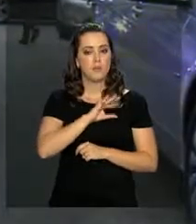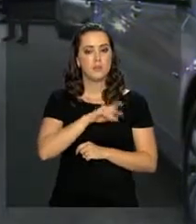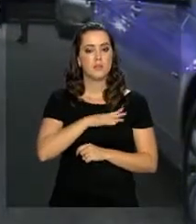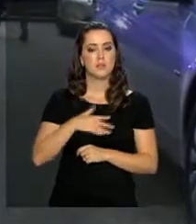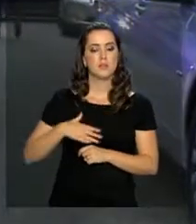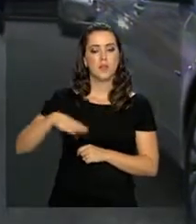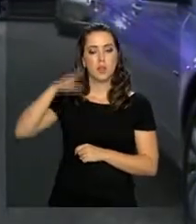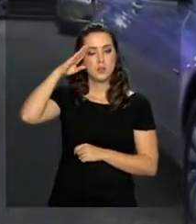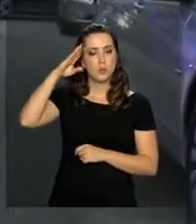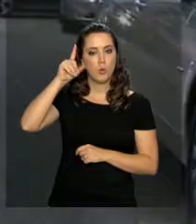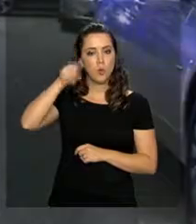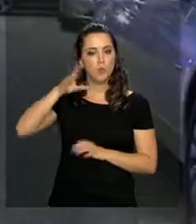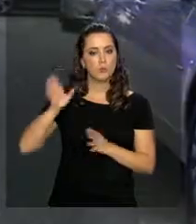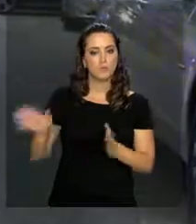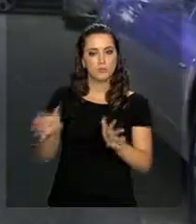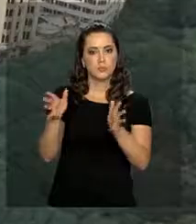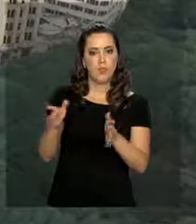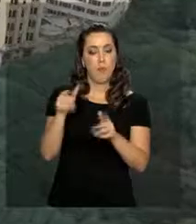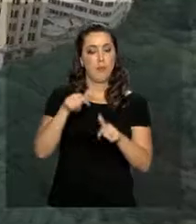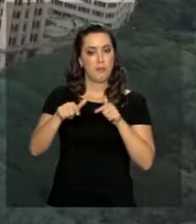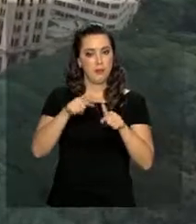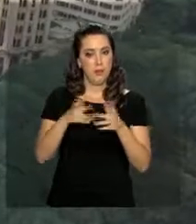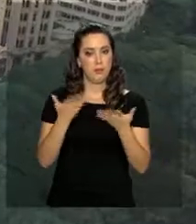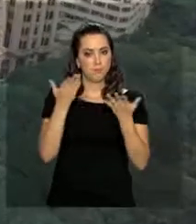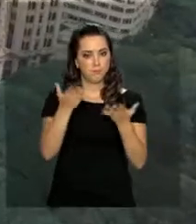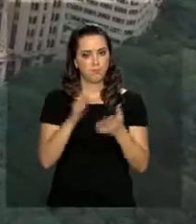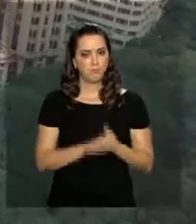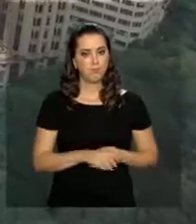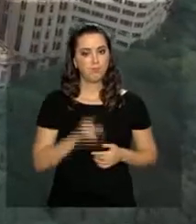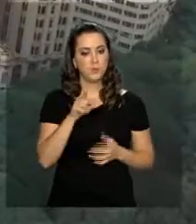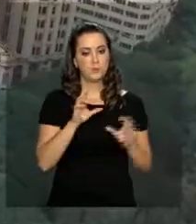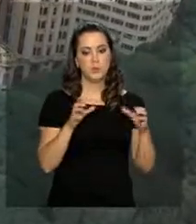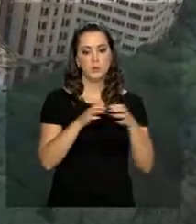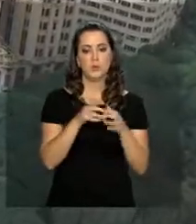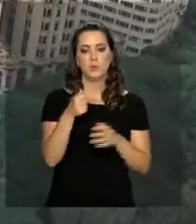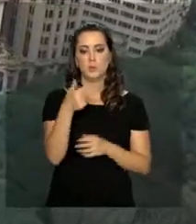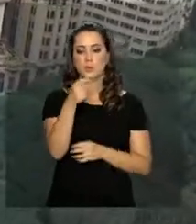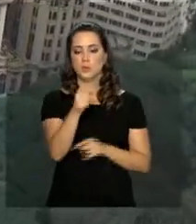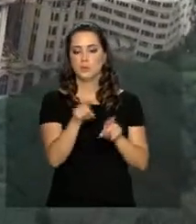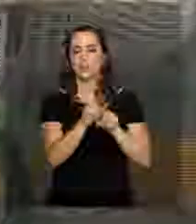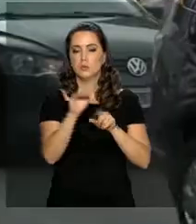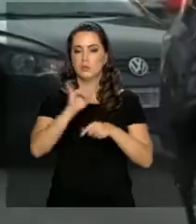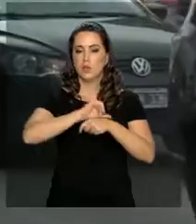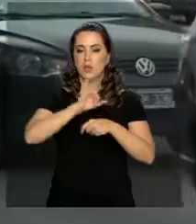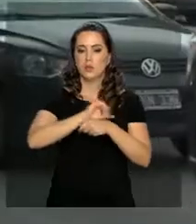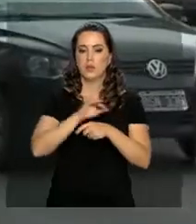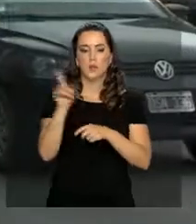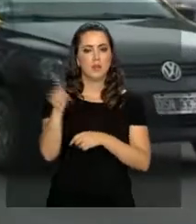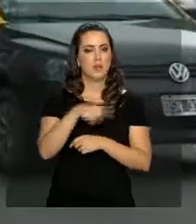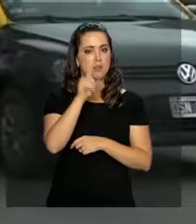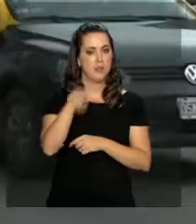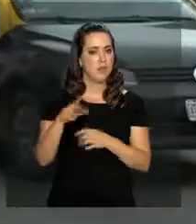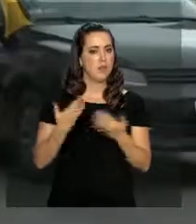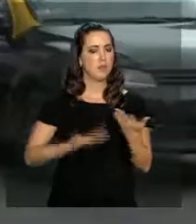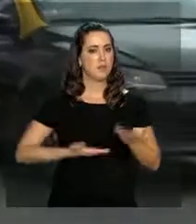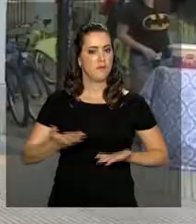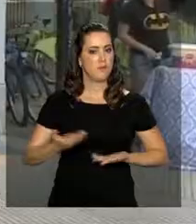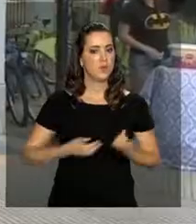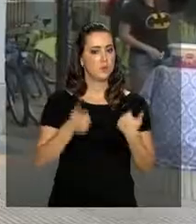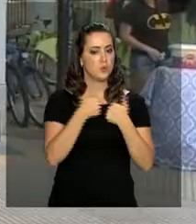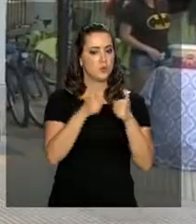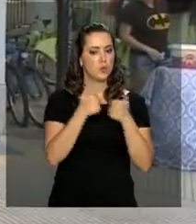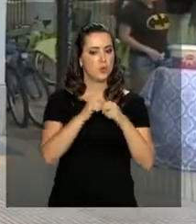militares foram mobilizados além disso durante a cúpula a capital argentina suspenderá os serviços de ônibus